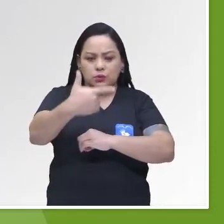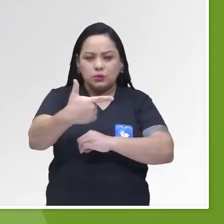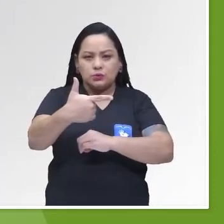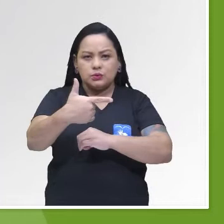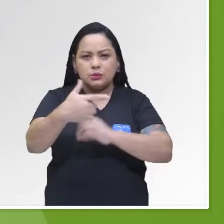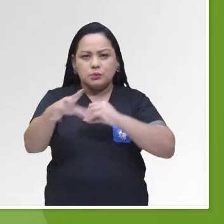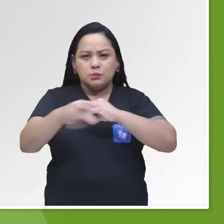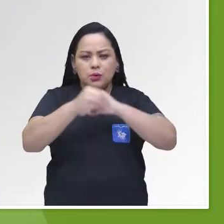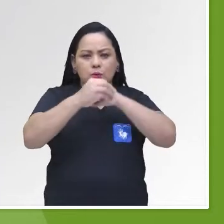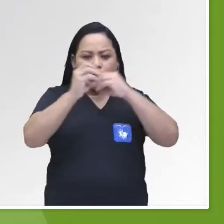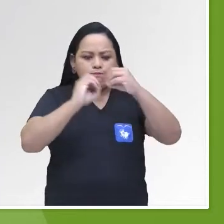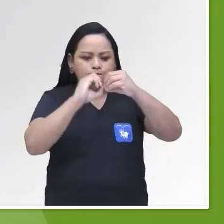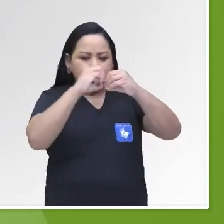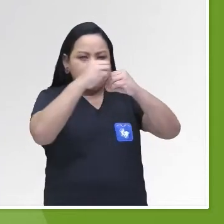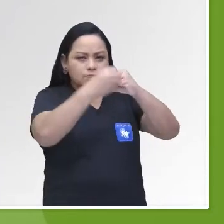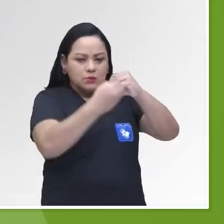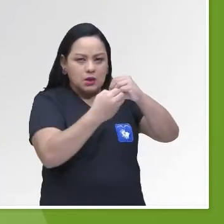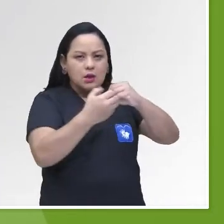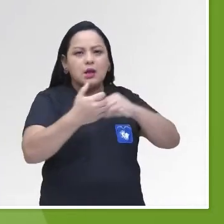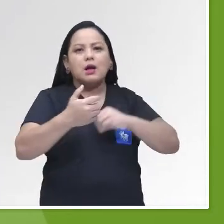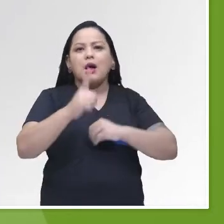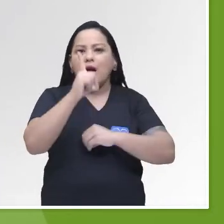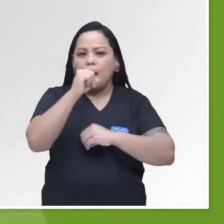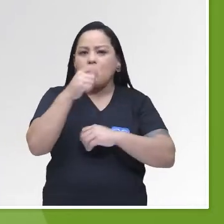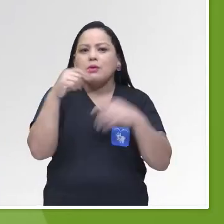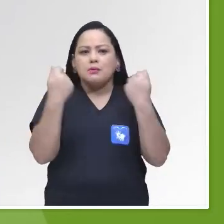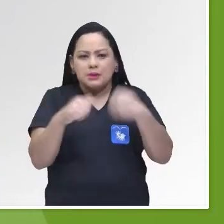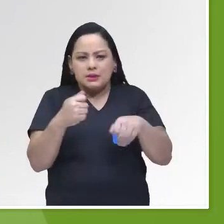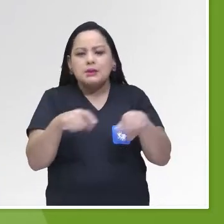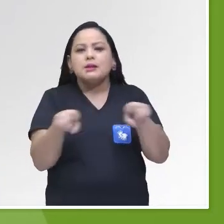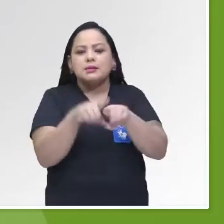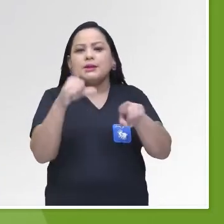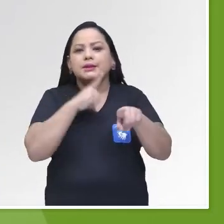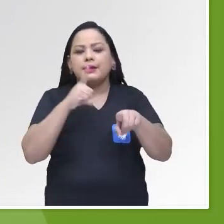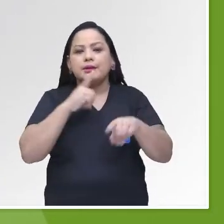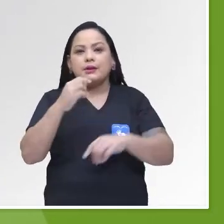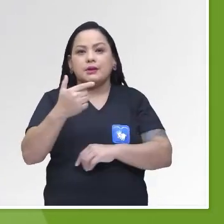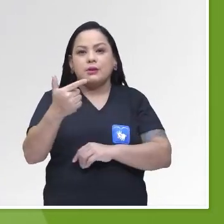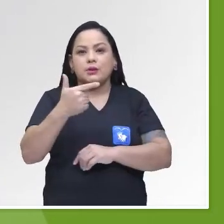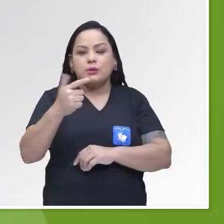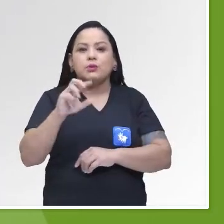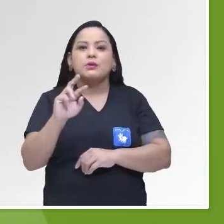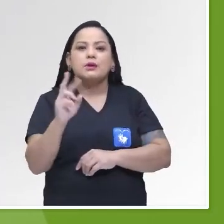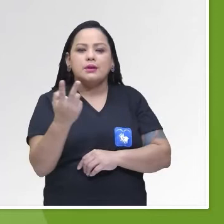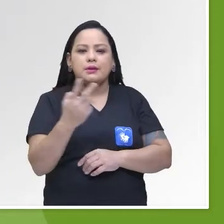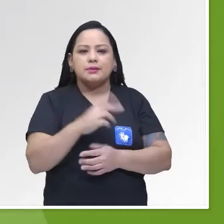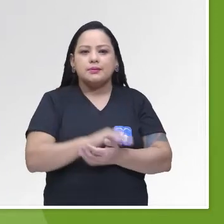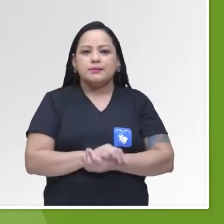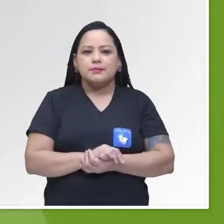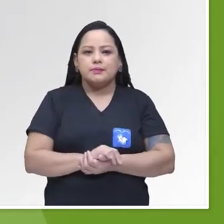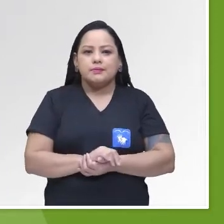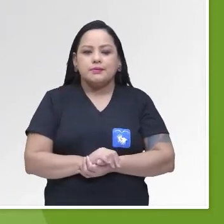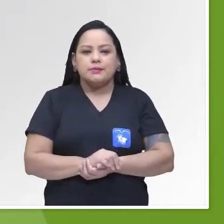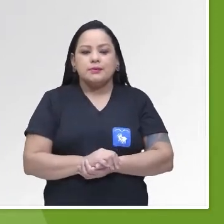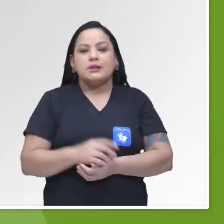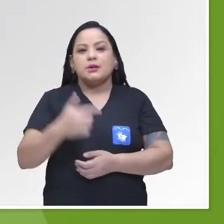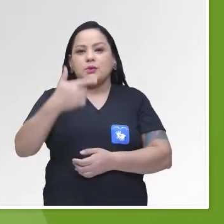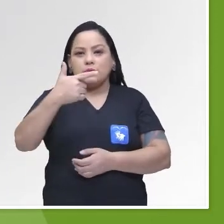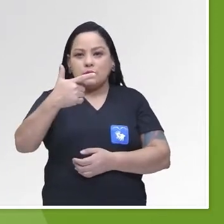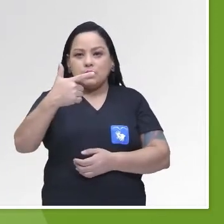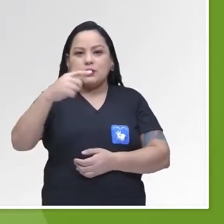a molécula da água também precisa ter 2 hidrogênios. Então, esse 2 aqui, ó, 2,